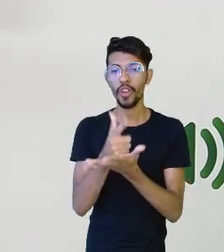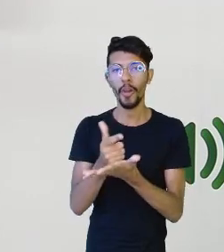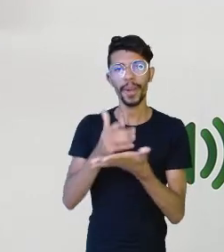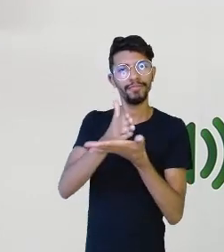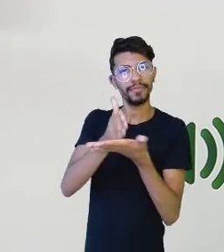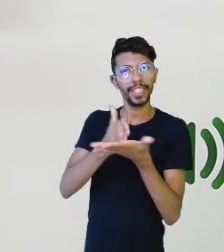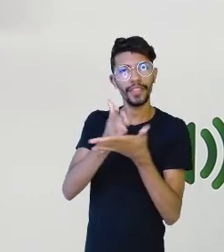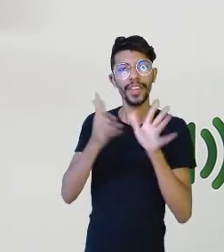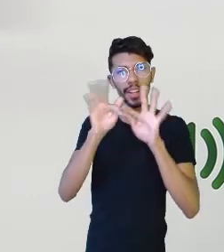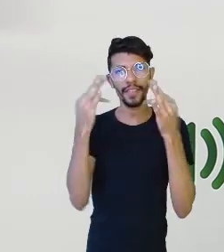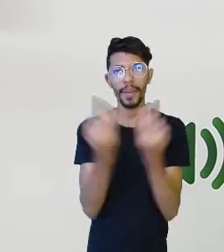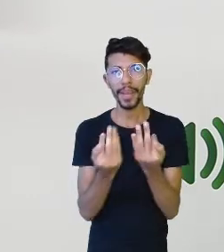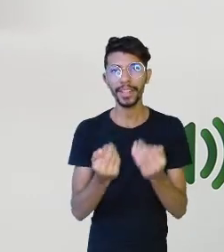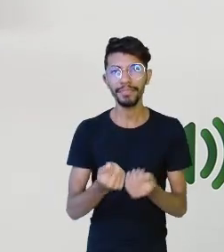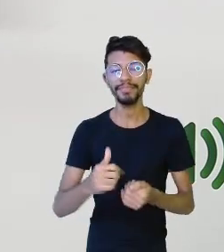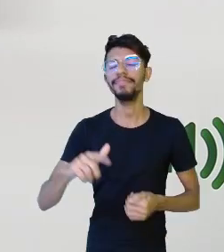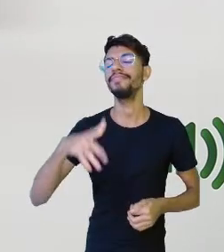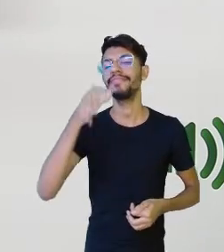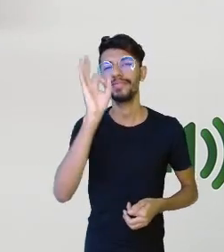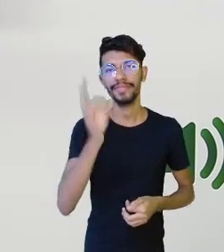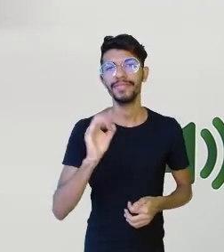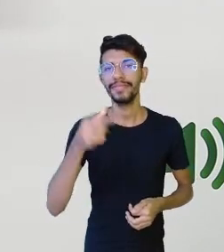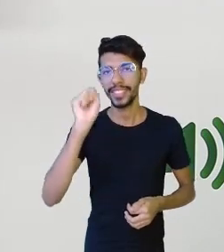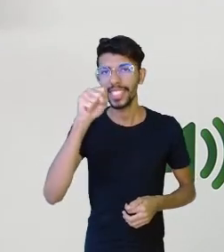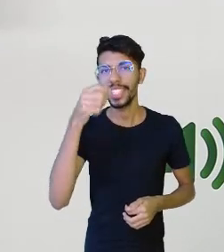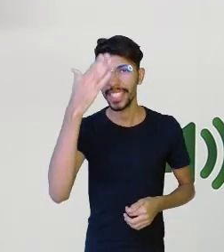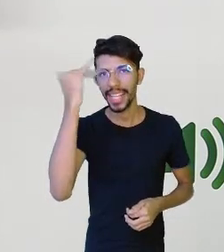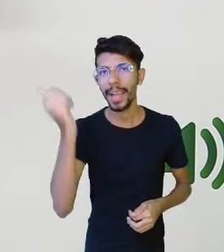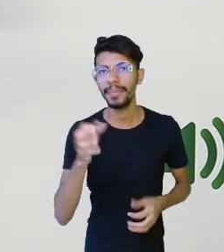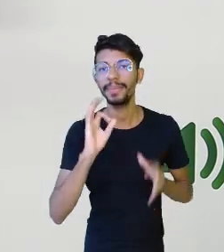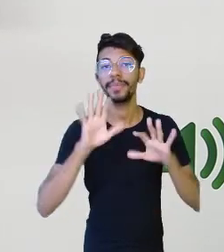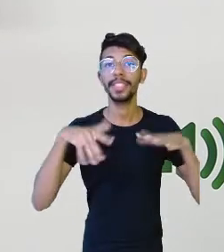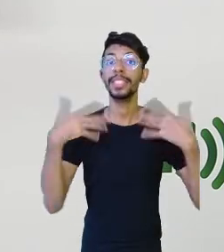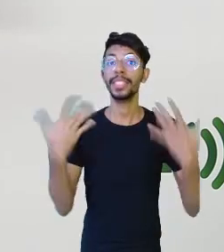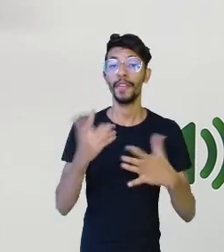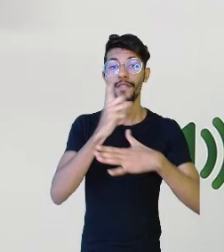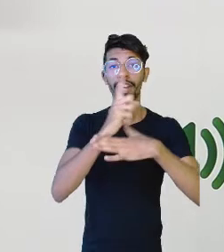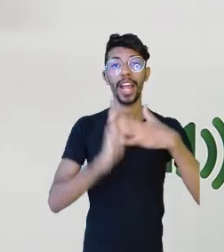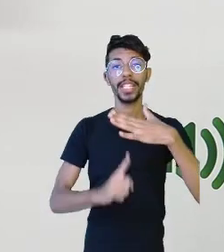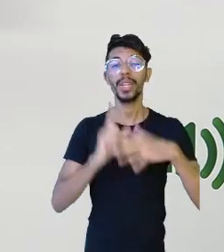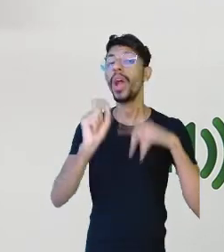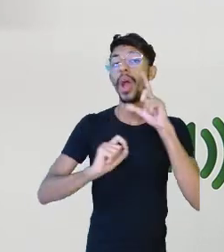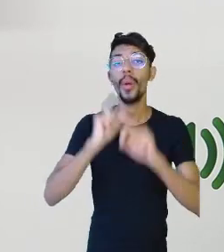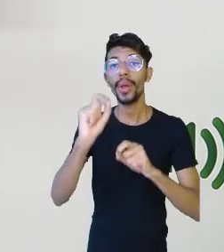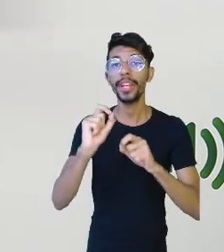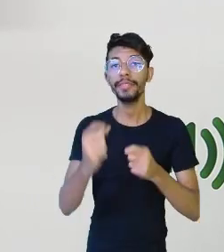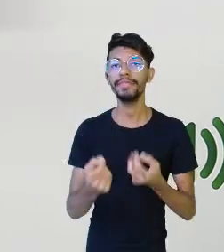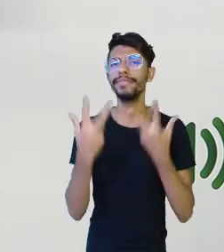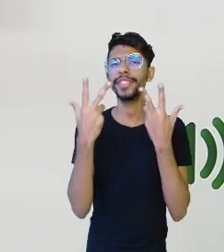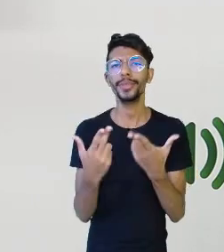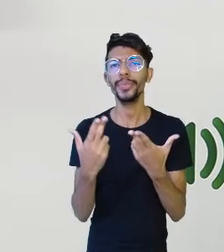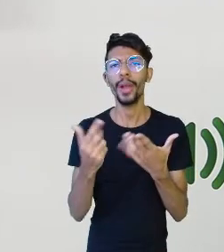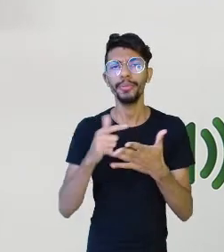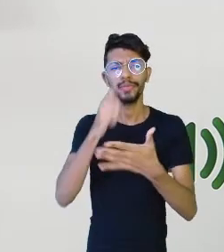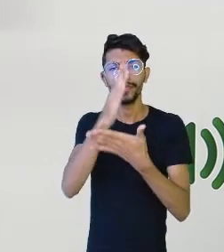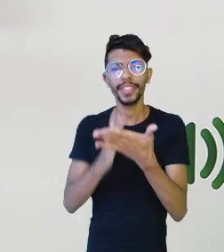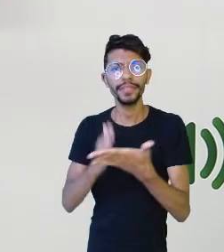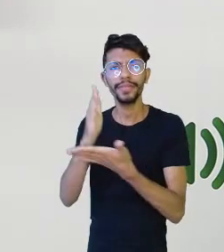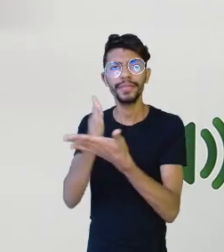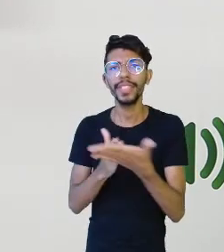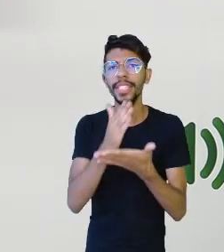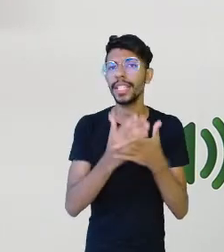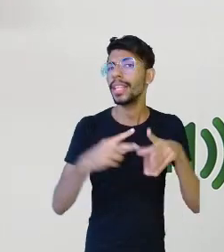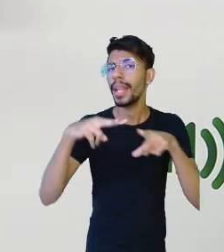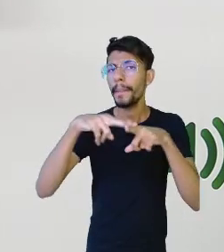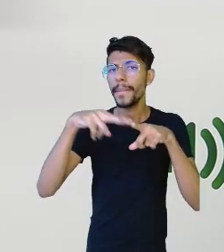Tenho certeza que sim. Fração não é nada mais, nada menos do que a divisão dessa pizza.